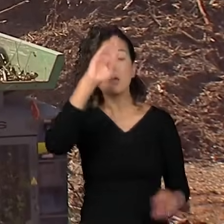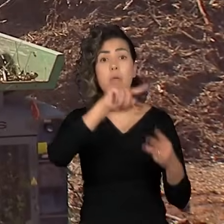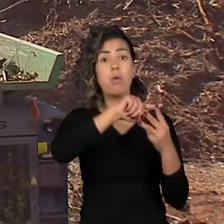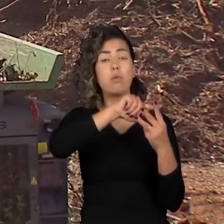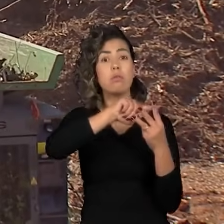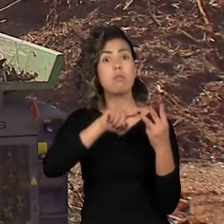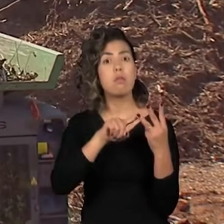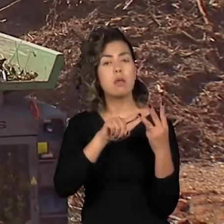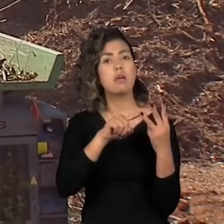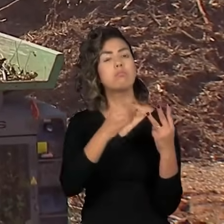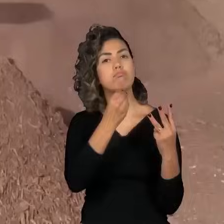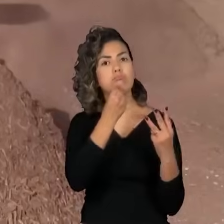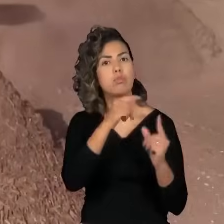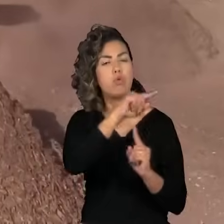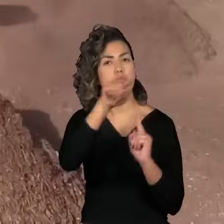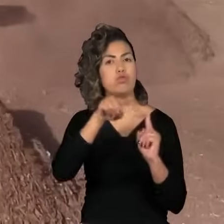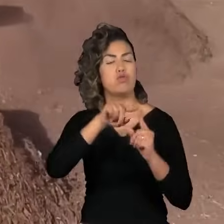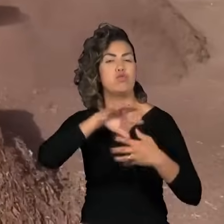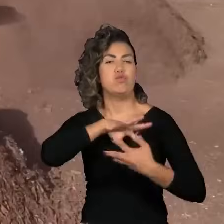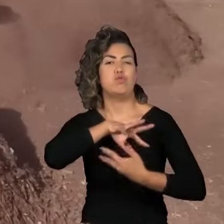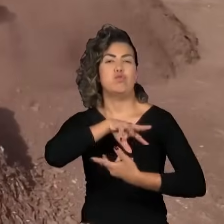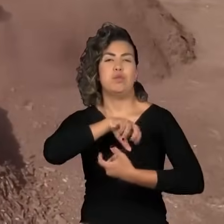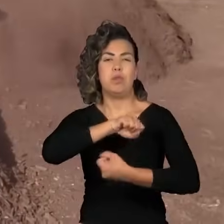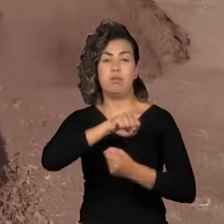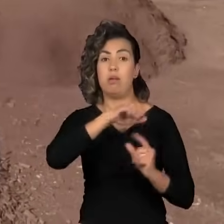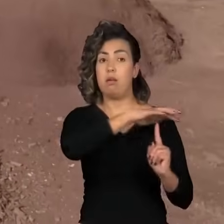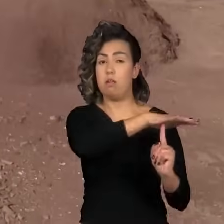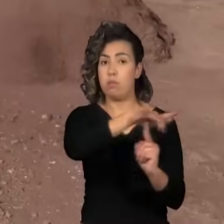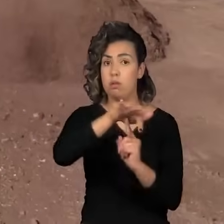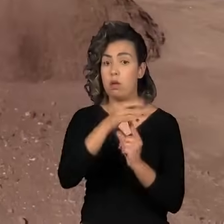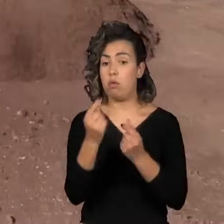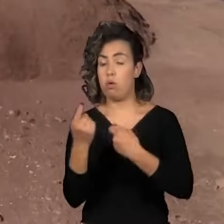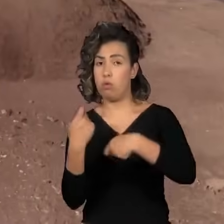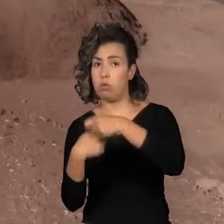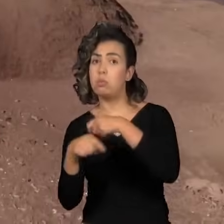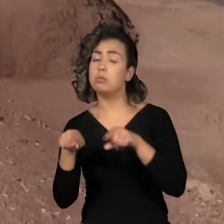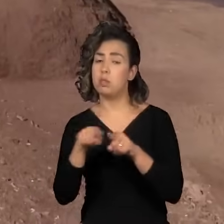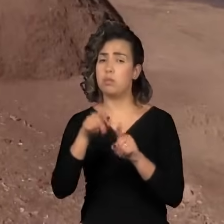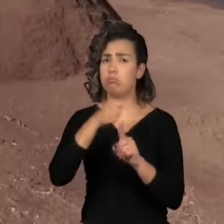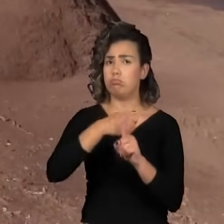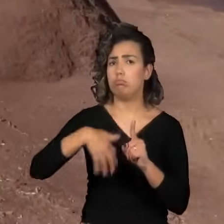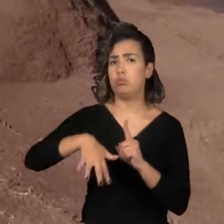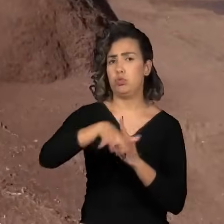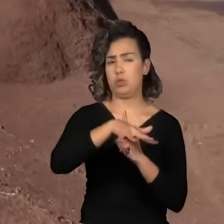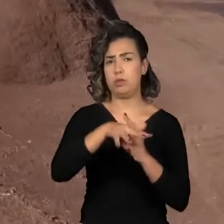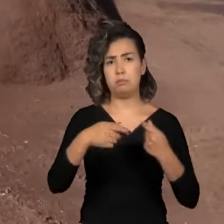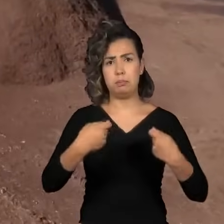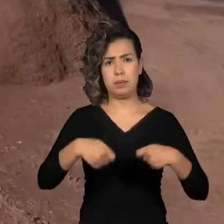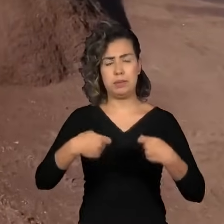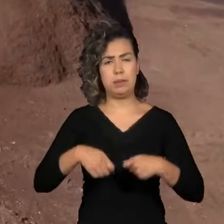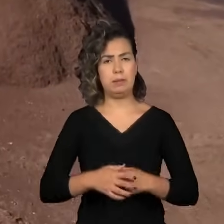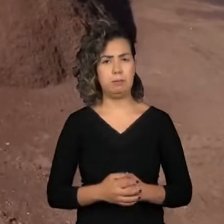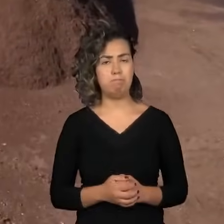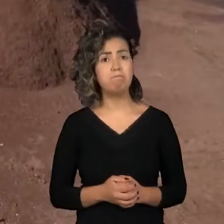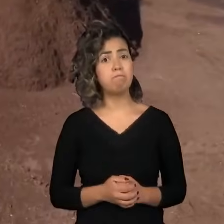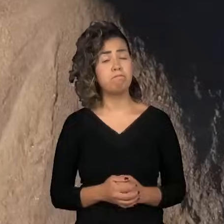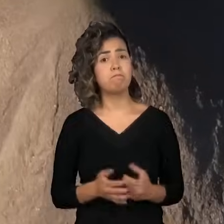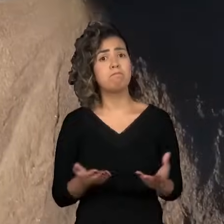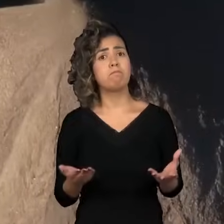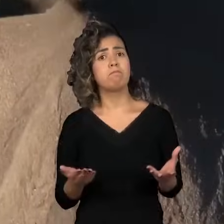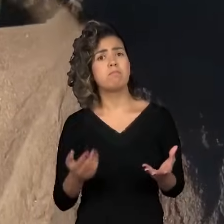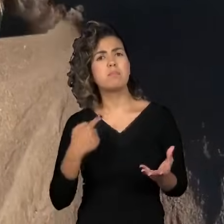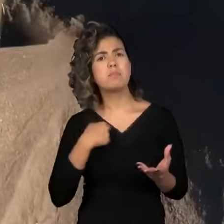fundamentais para a sustentabilidade: ambiental, econômico e social. A gente deixa de usar